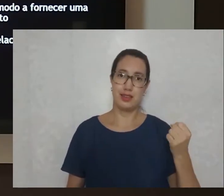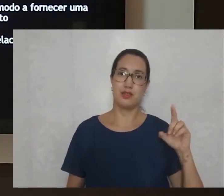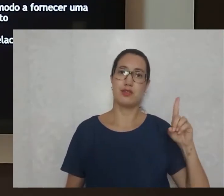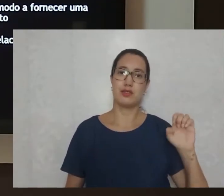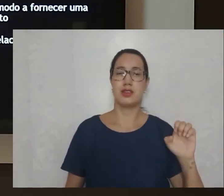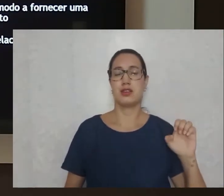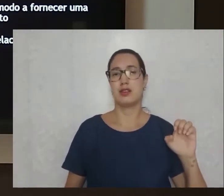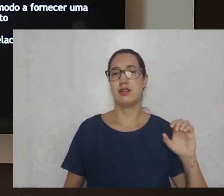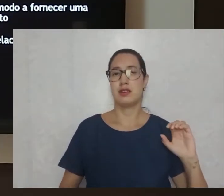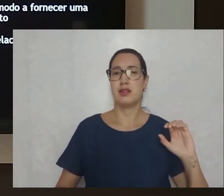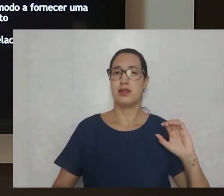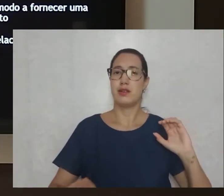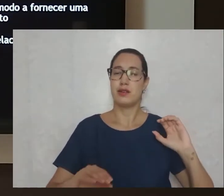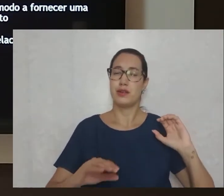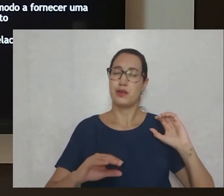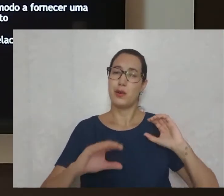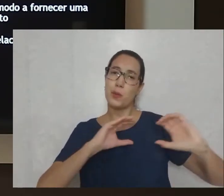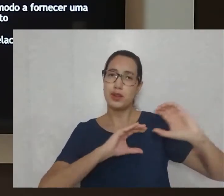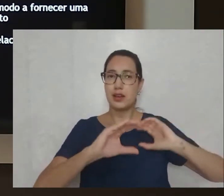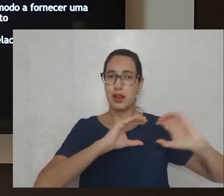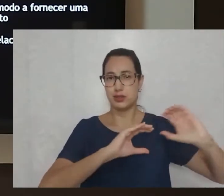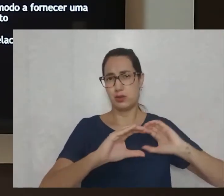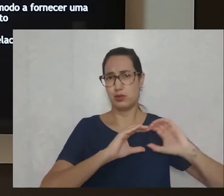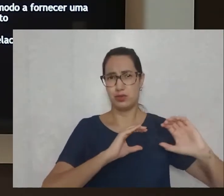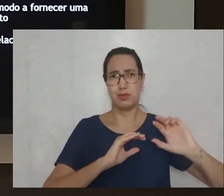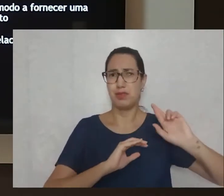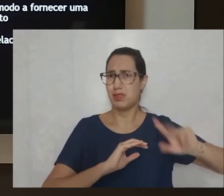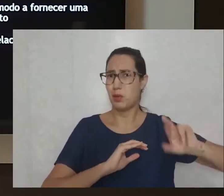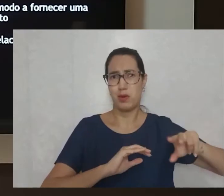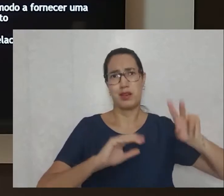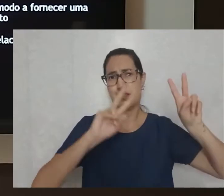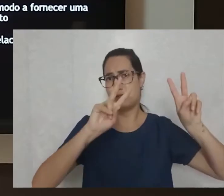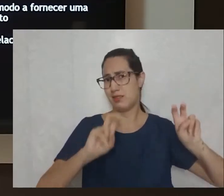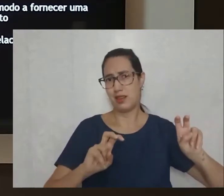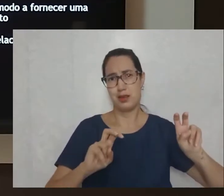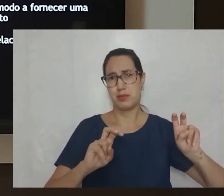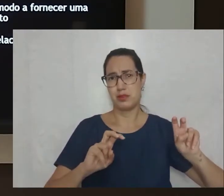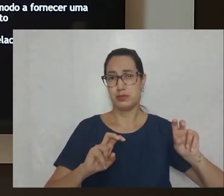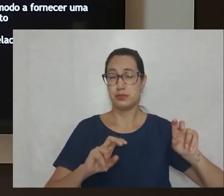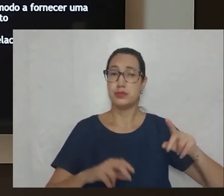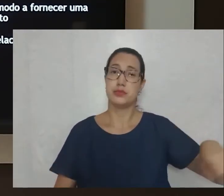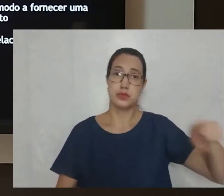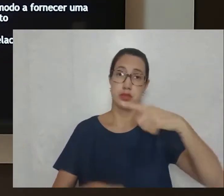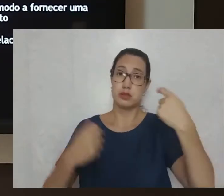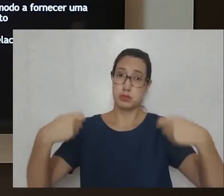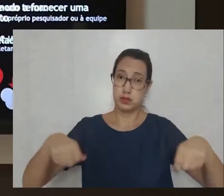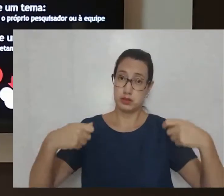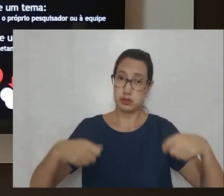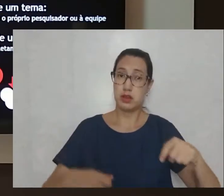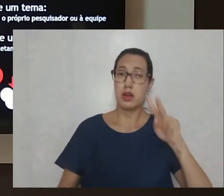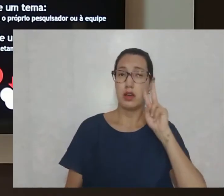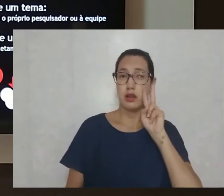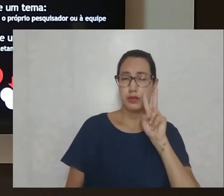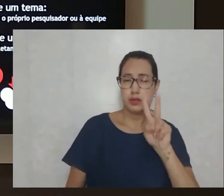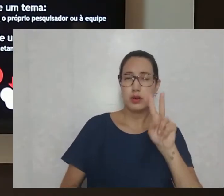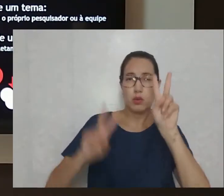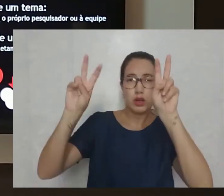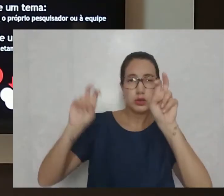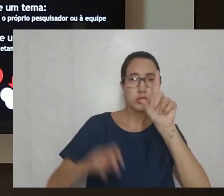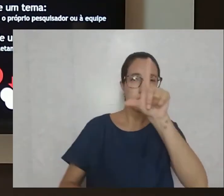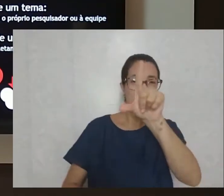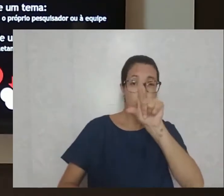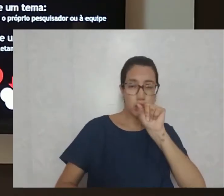um tema. Então, é nessa direção que eu quero. Vocês têm que escolher o quê? Um assunto delimitado, tá? Bom, e